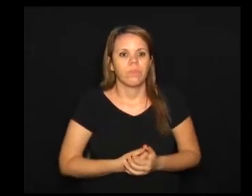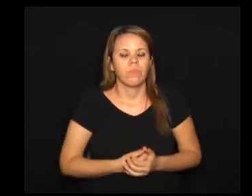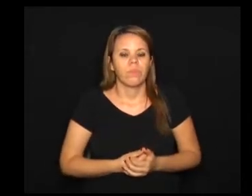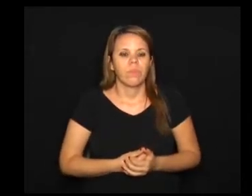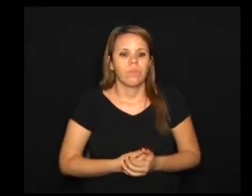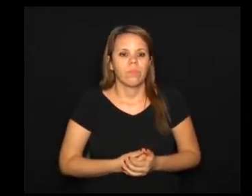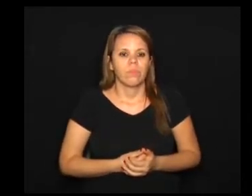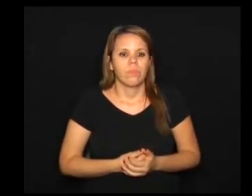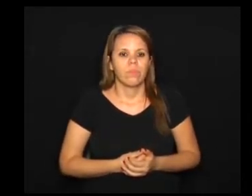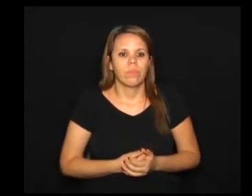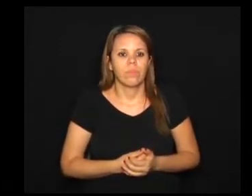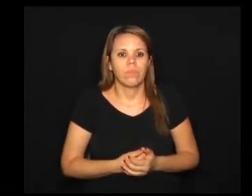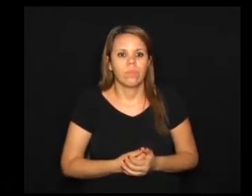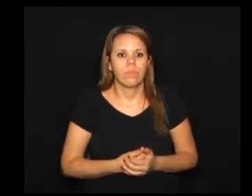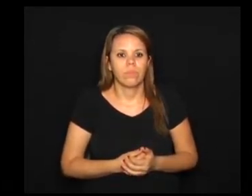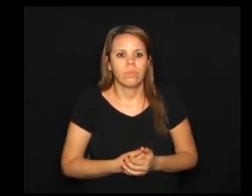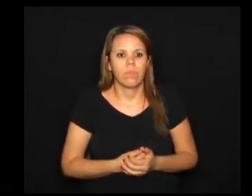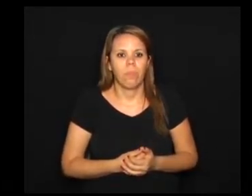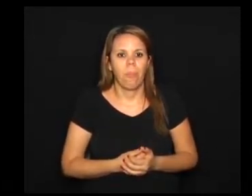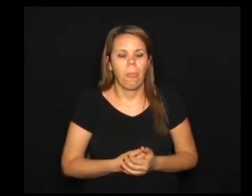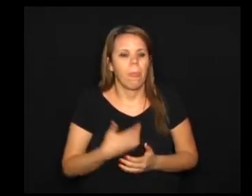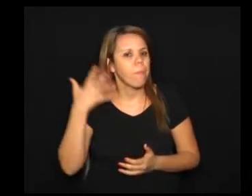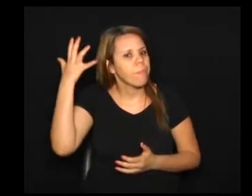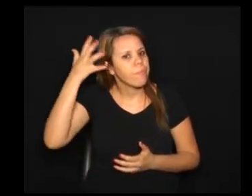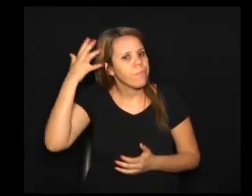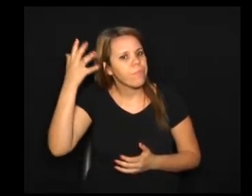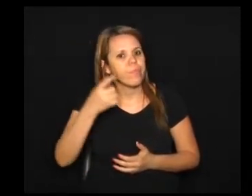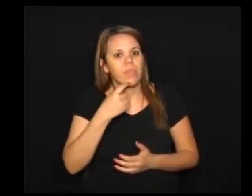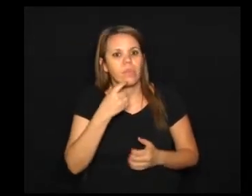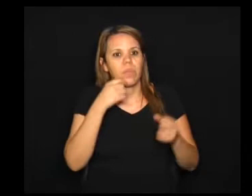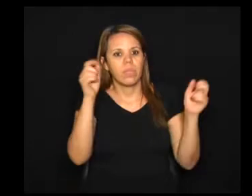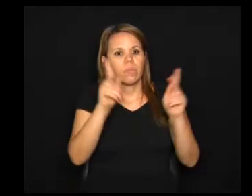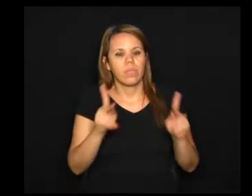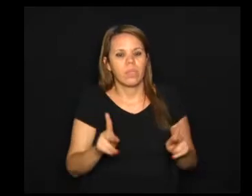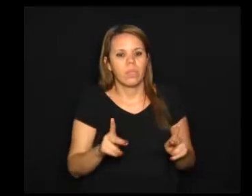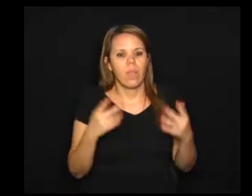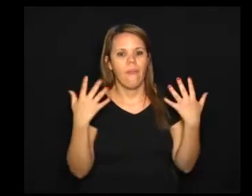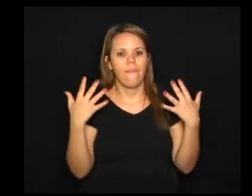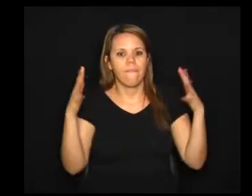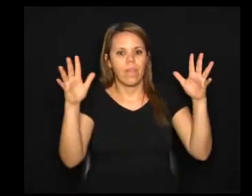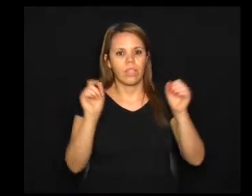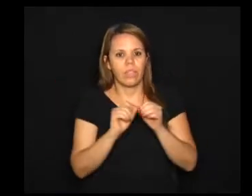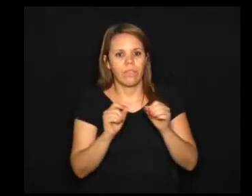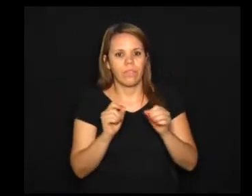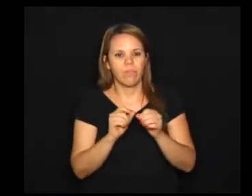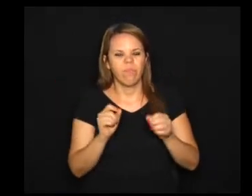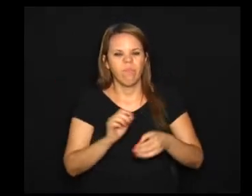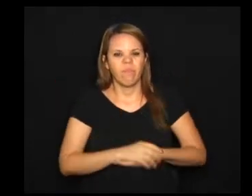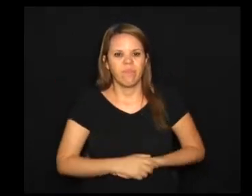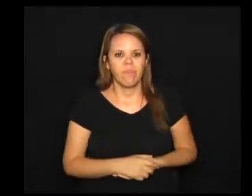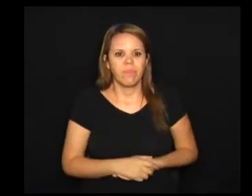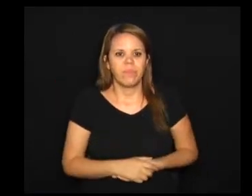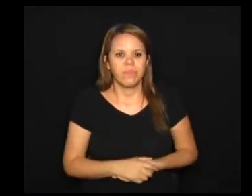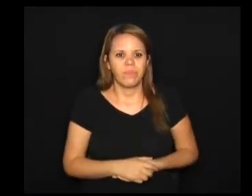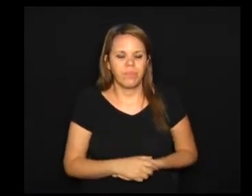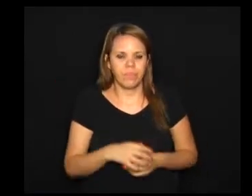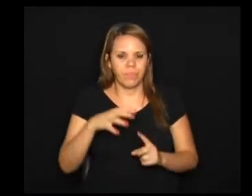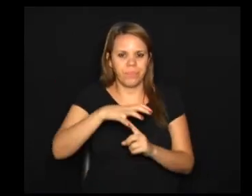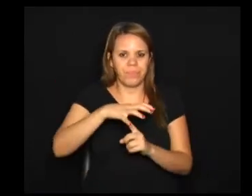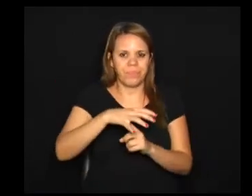E ainda, né, o Fórum Campinas pela Paz, que foi um evento que nós fizemos lá na Arautos da